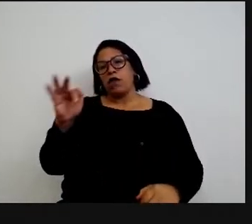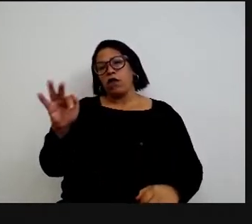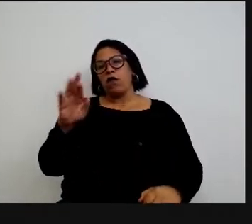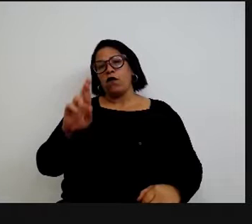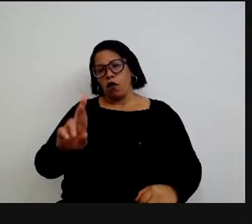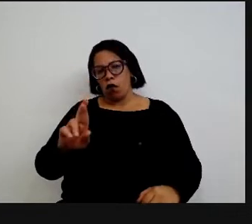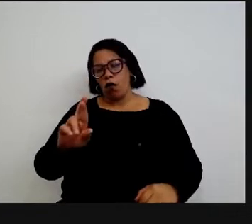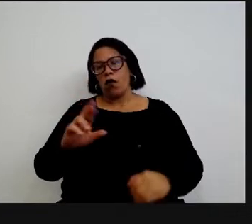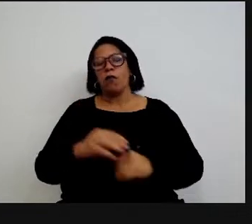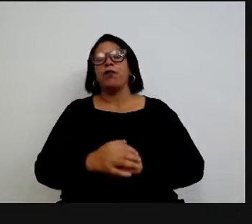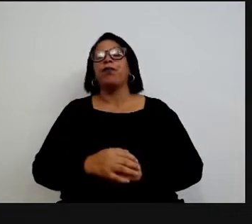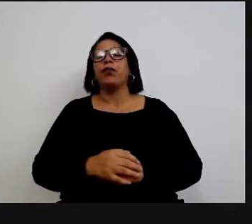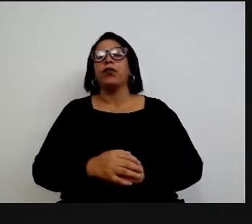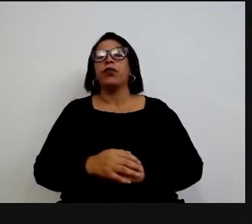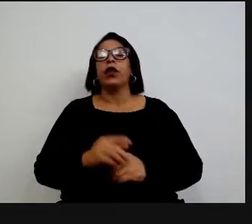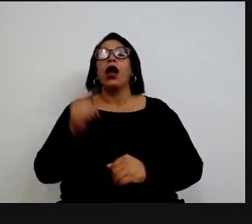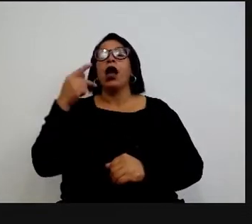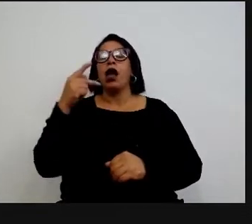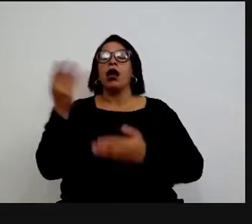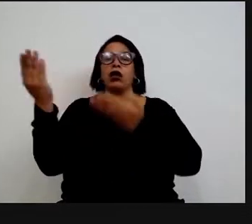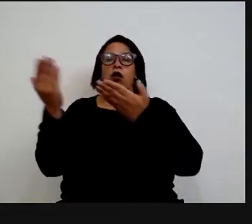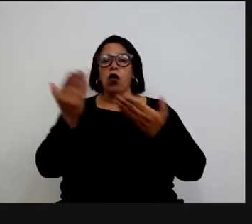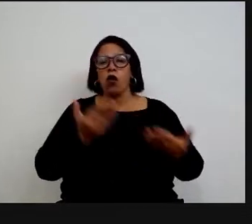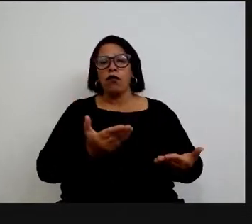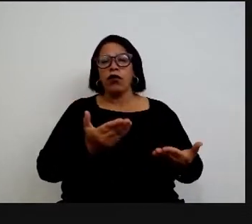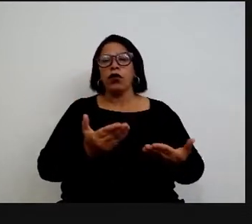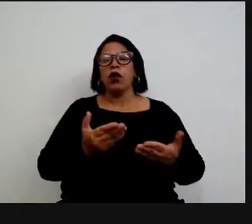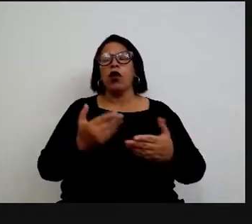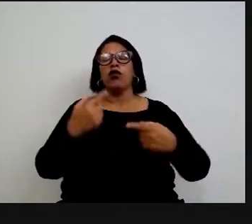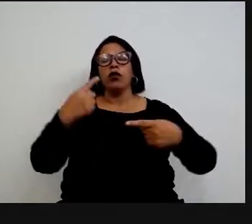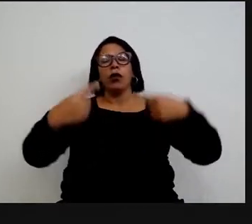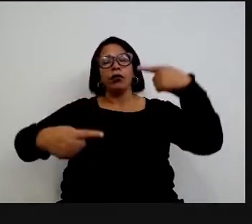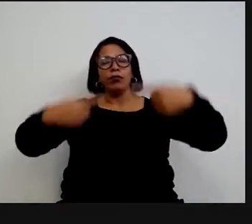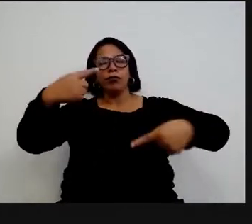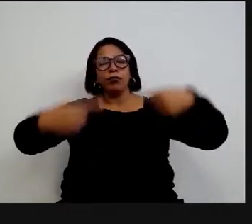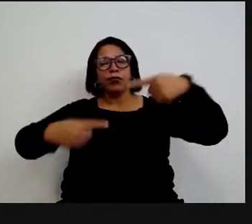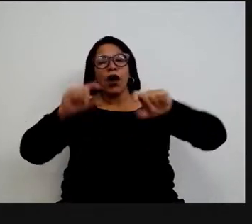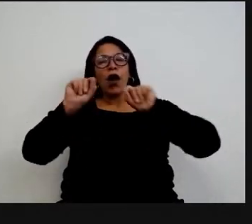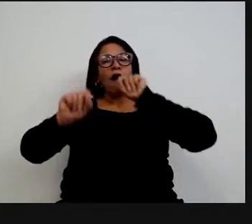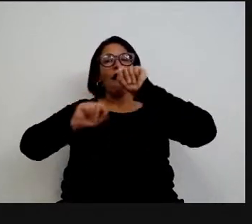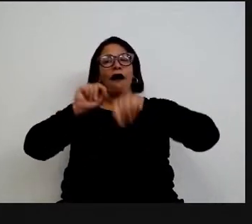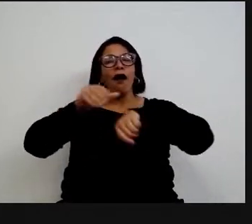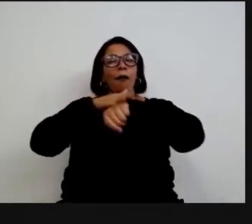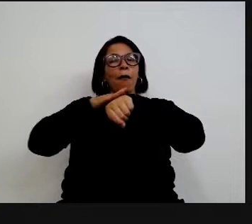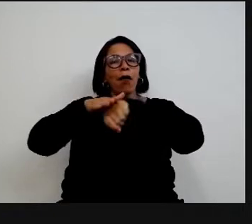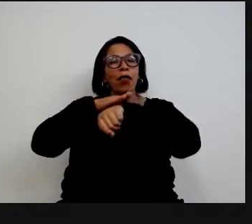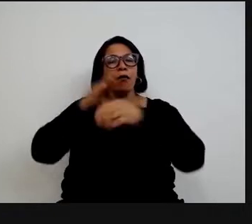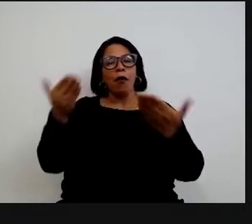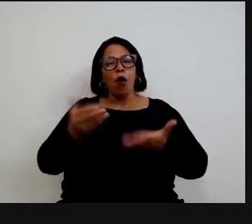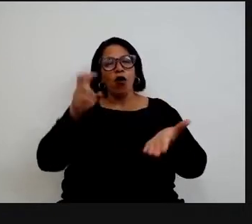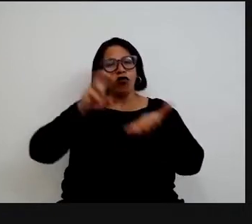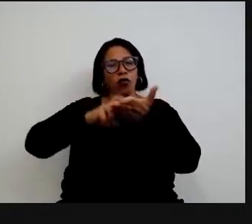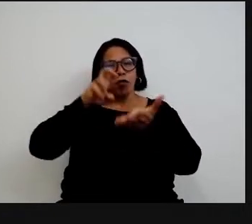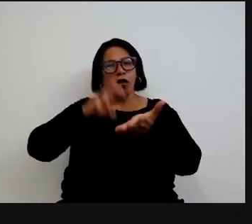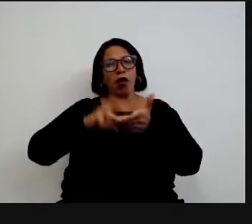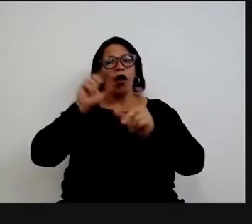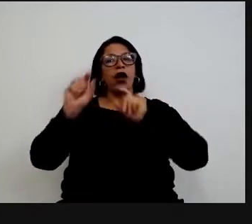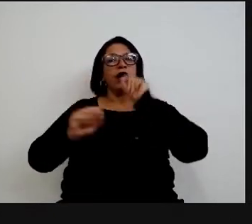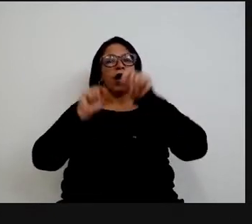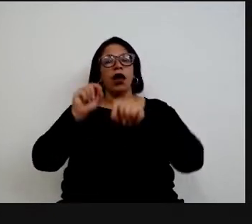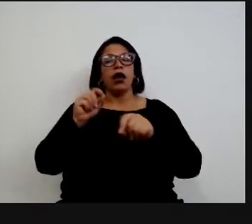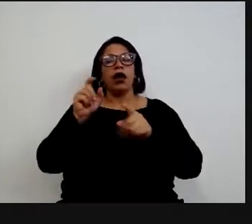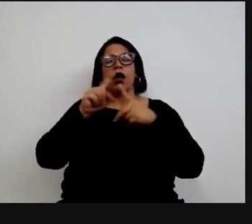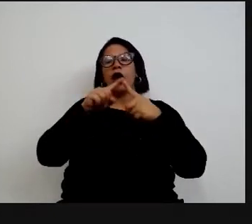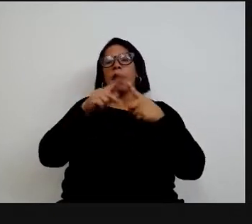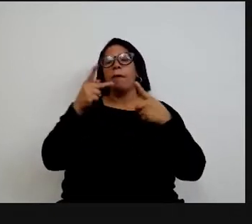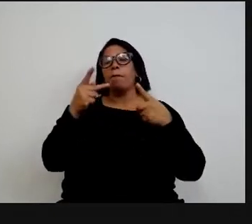E nós chamamos aqui para bater um papo com a gente nesta manhã o